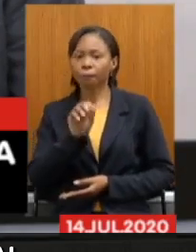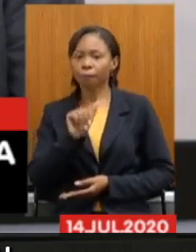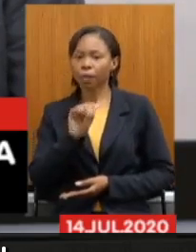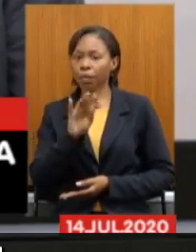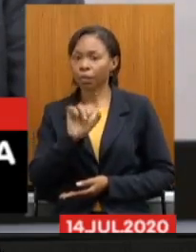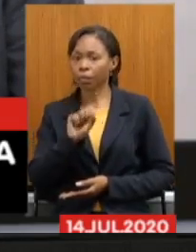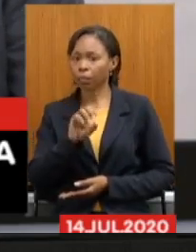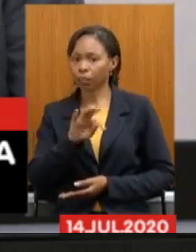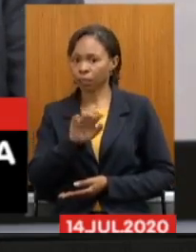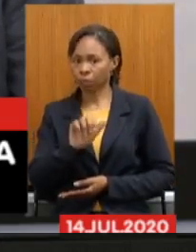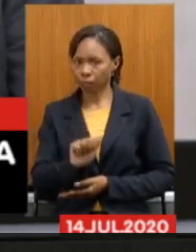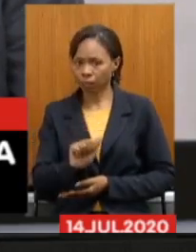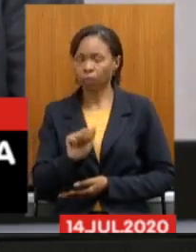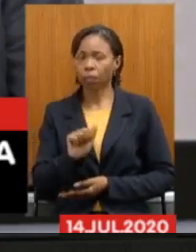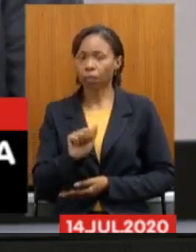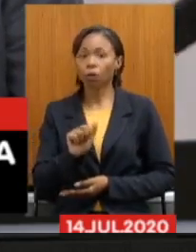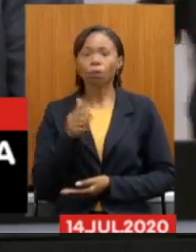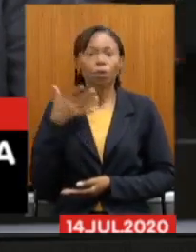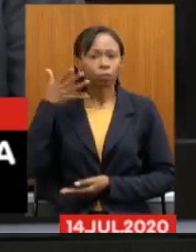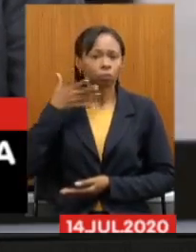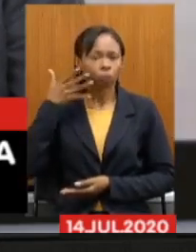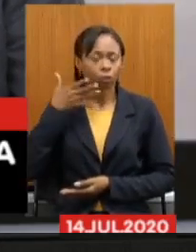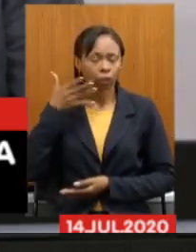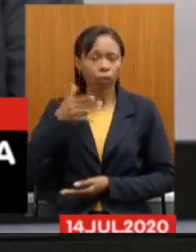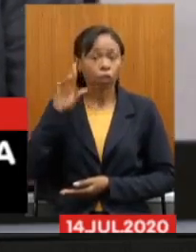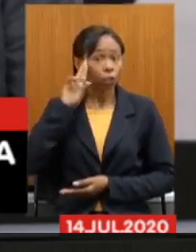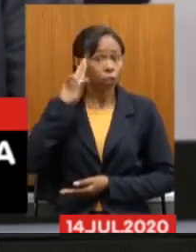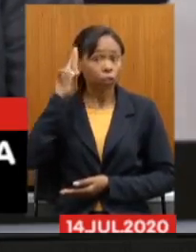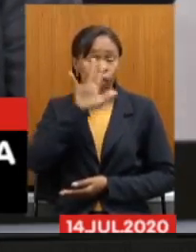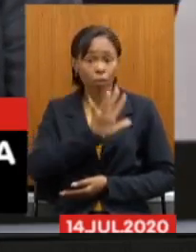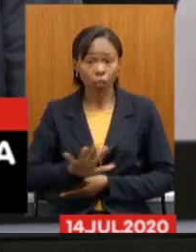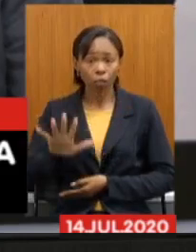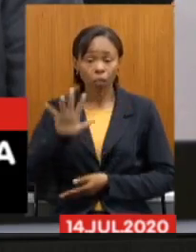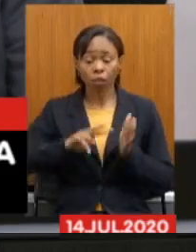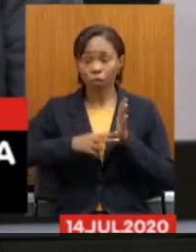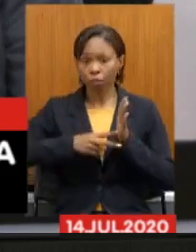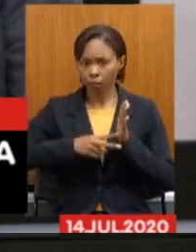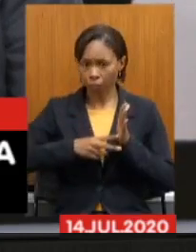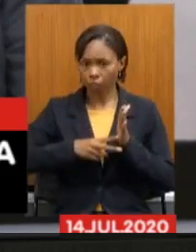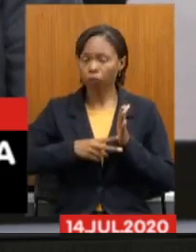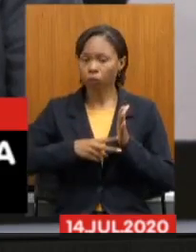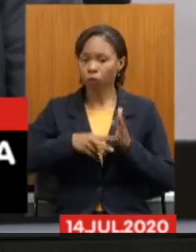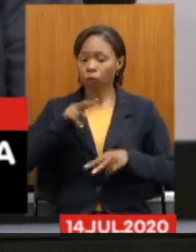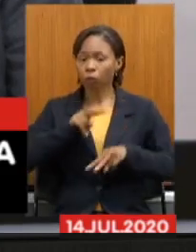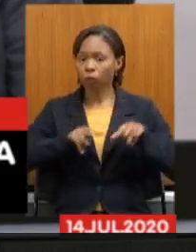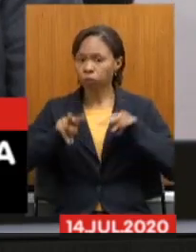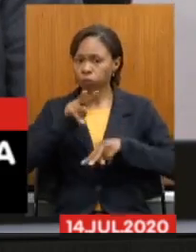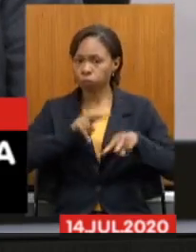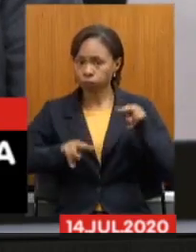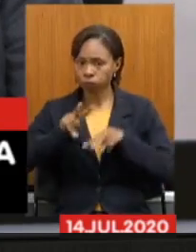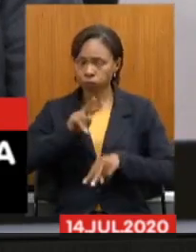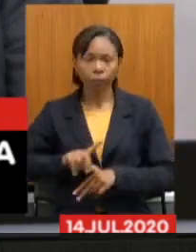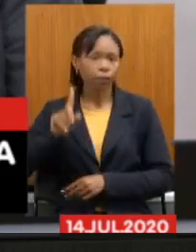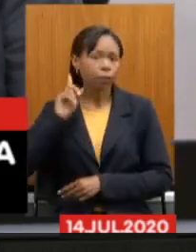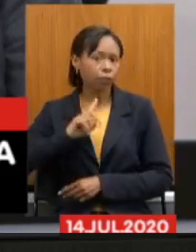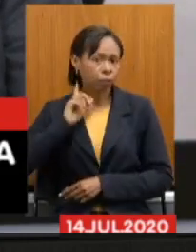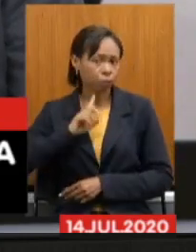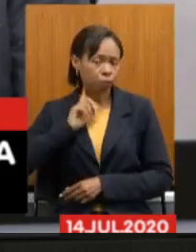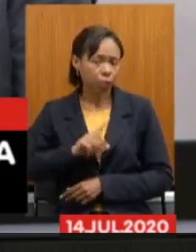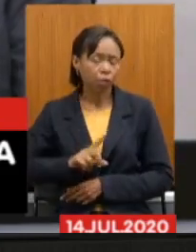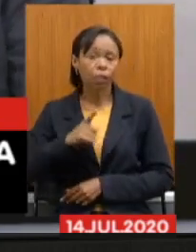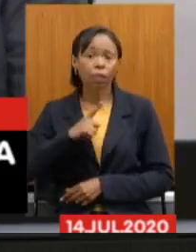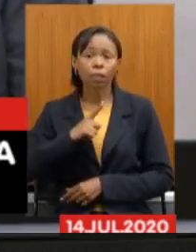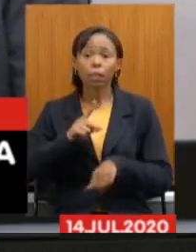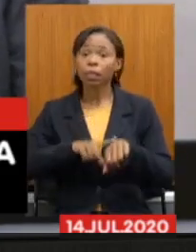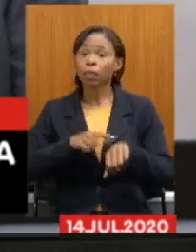fazer uso da palavra, que é o diretor-geral do Sindicato dos Oficiais de Justiça Avaliadores do Estado de Minas Gerais, que disporá